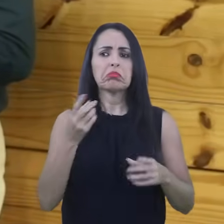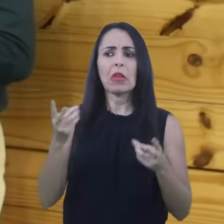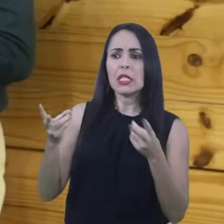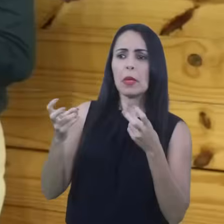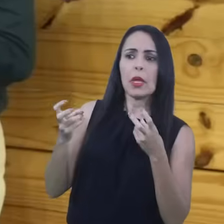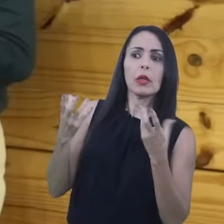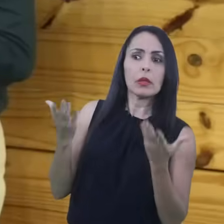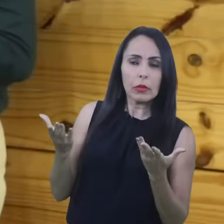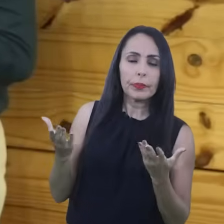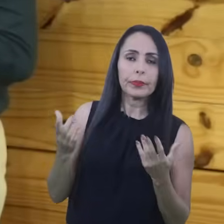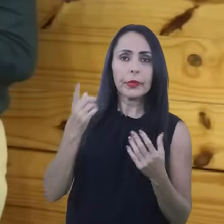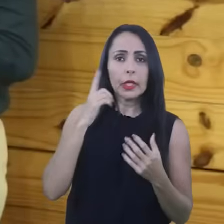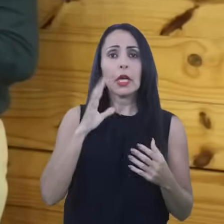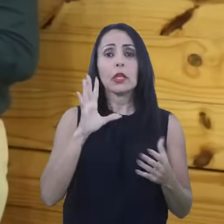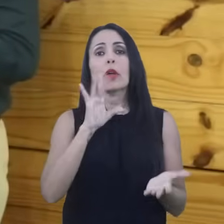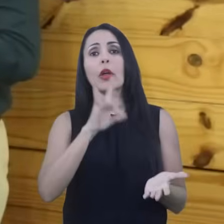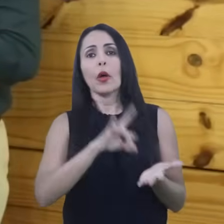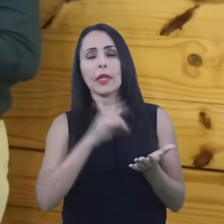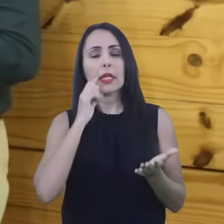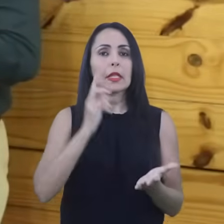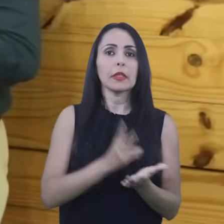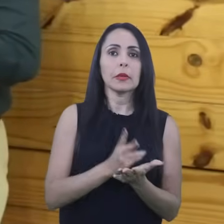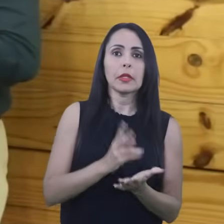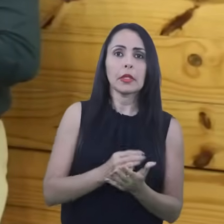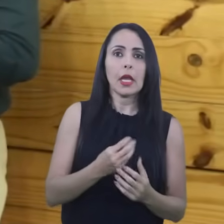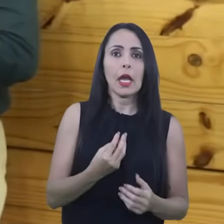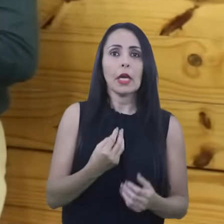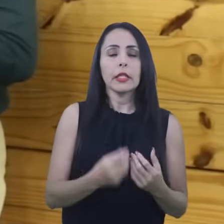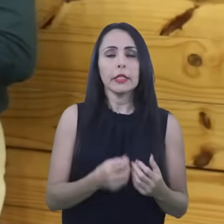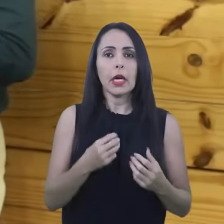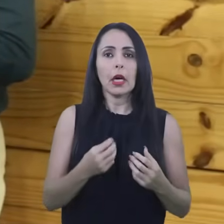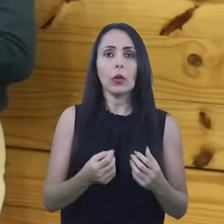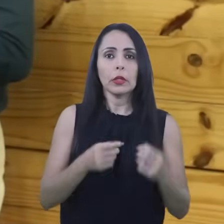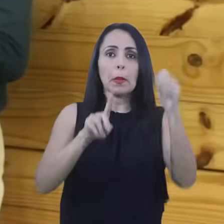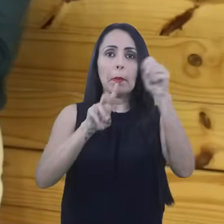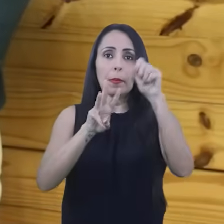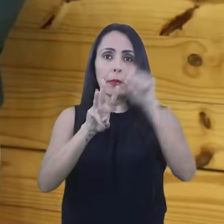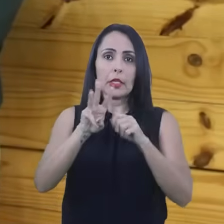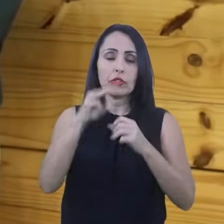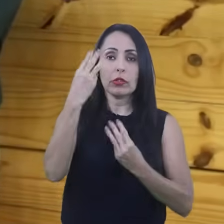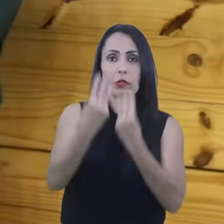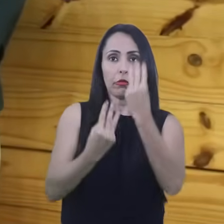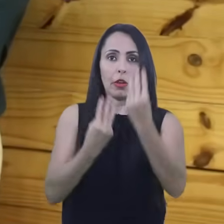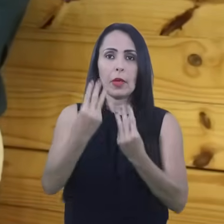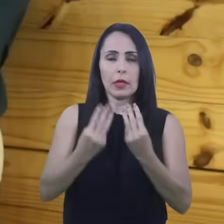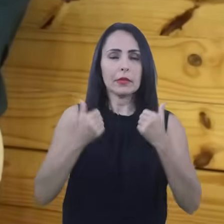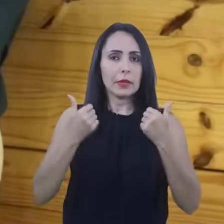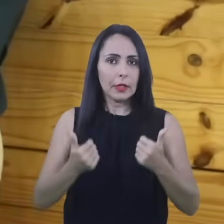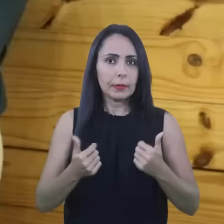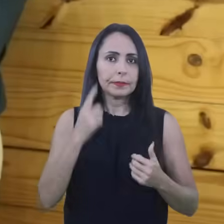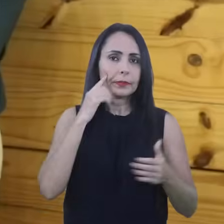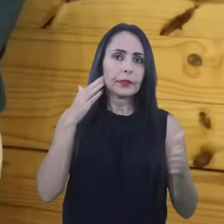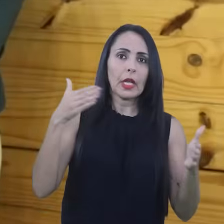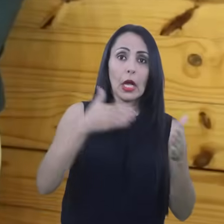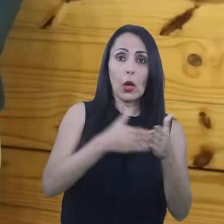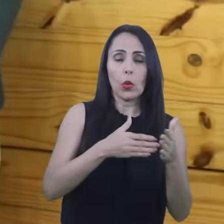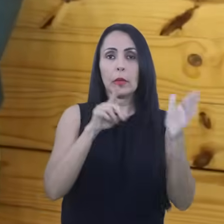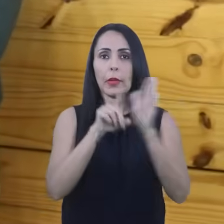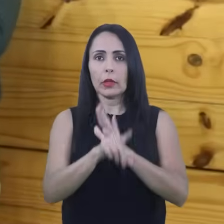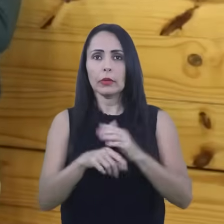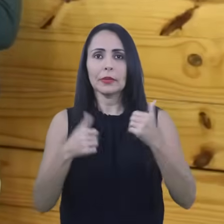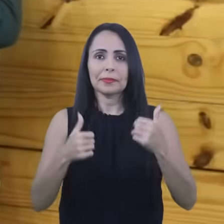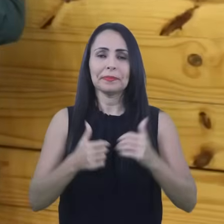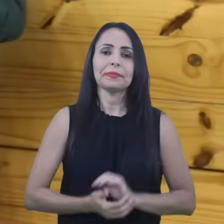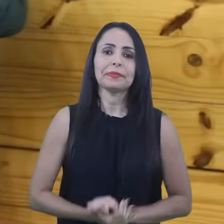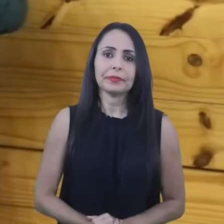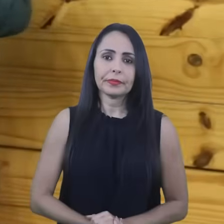né? E caso realmente ela permaneça, 3 em 3 meses seria o ideal. Ok, perfeito. A última, prometo. Tranquilo, vamos